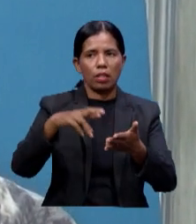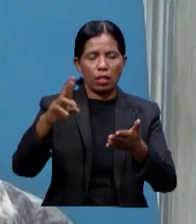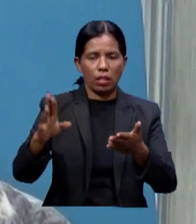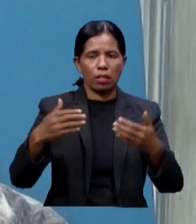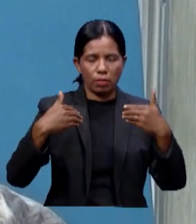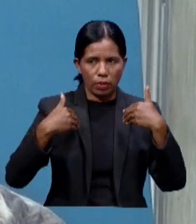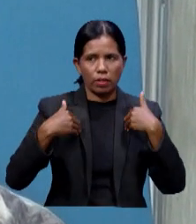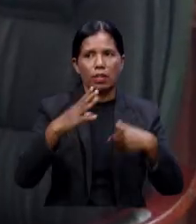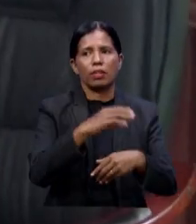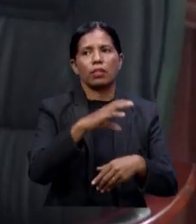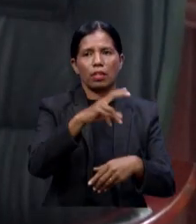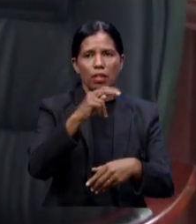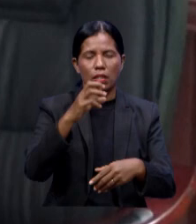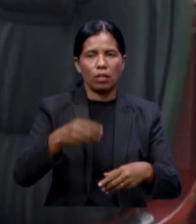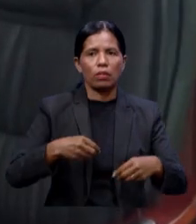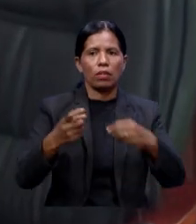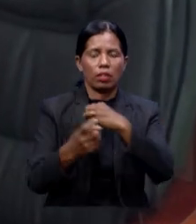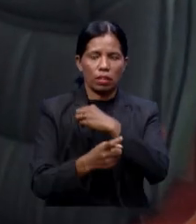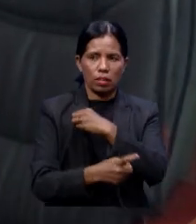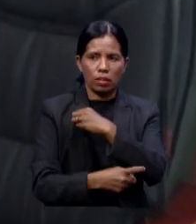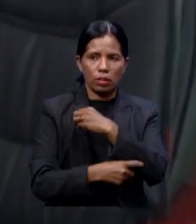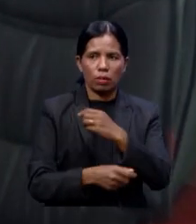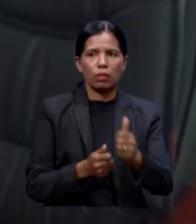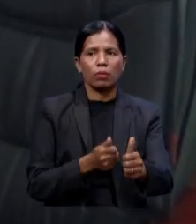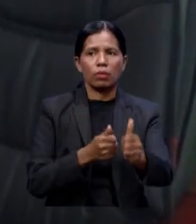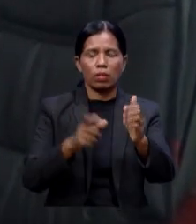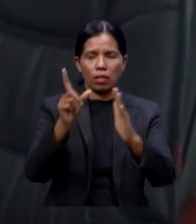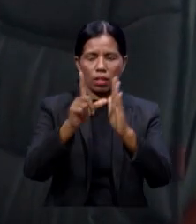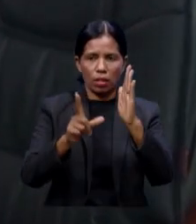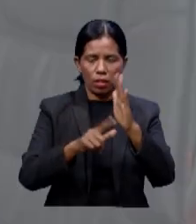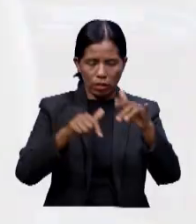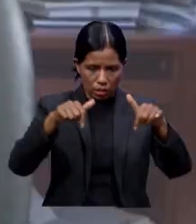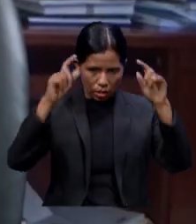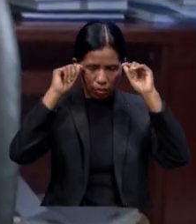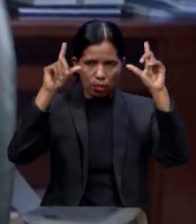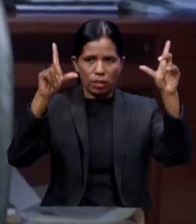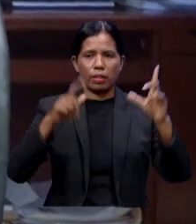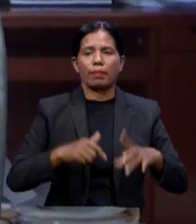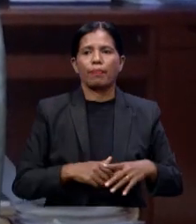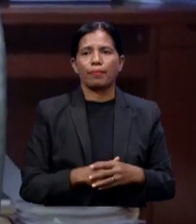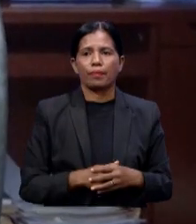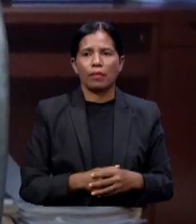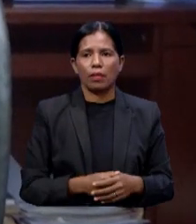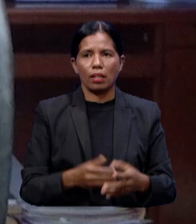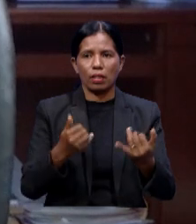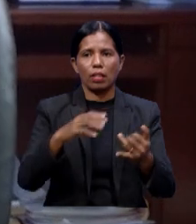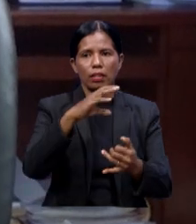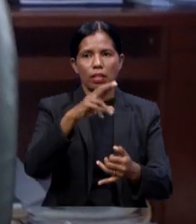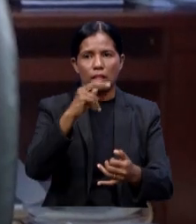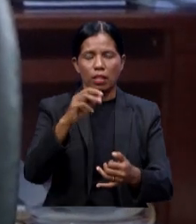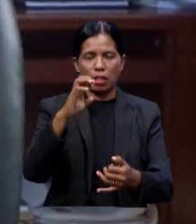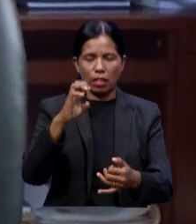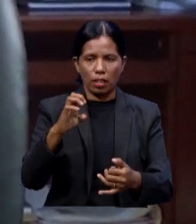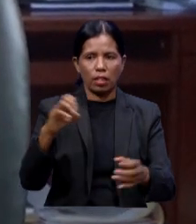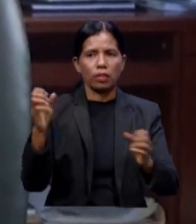iha, CNE se for sanção, no processo atuir lei, nebe vigora e a Timor-Leste. Edene sene kono latuir reglas